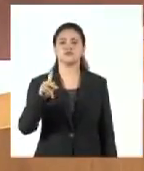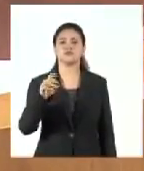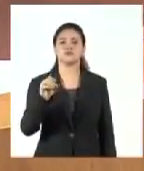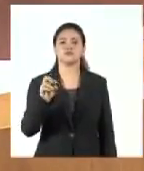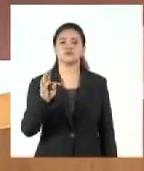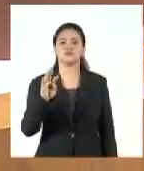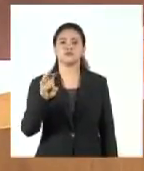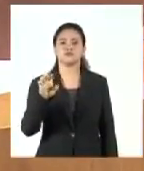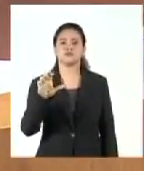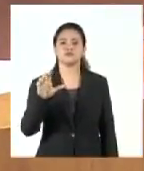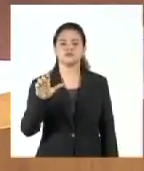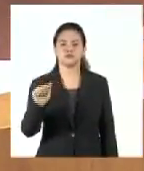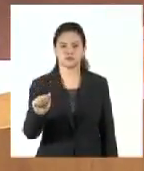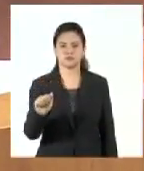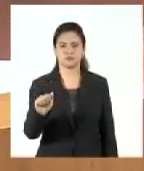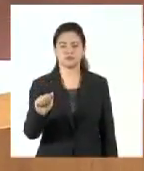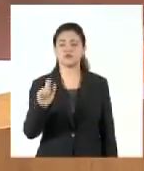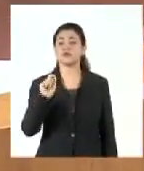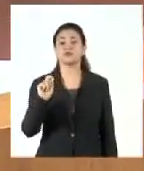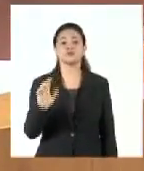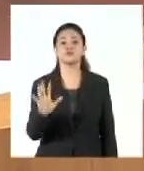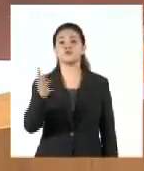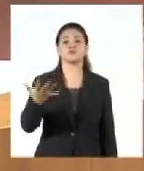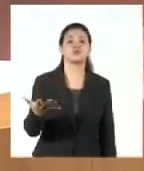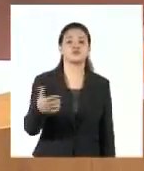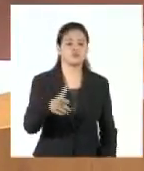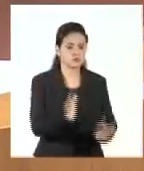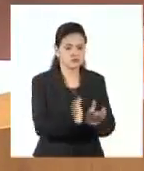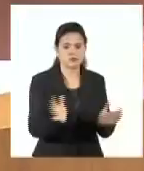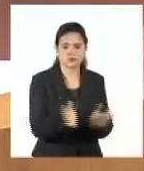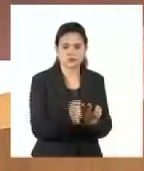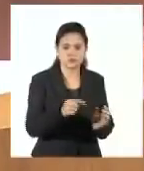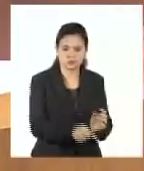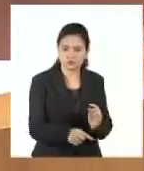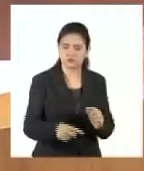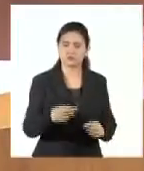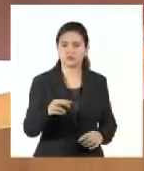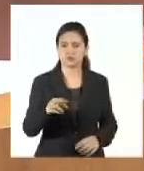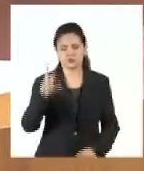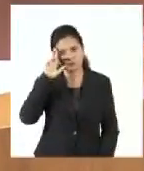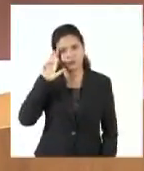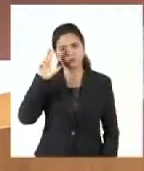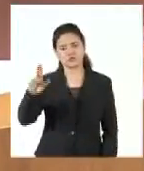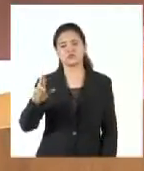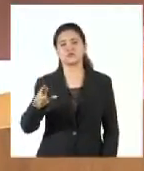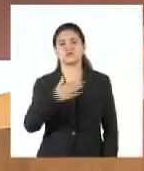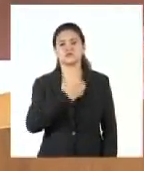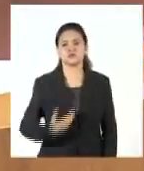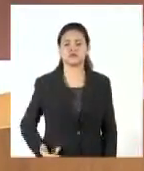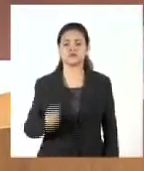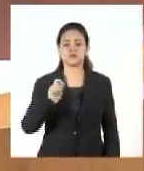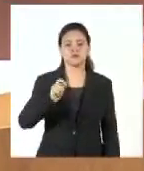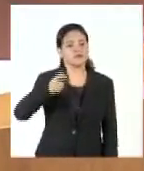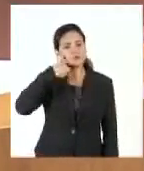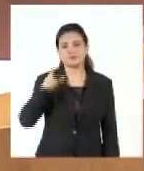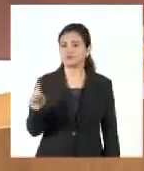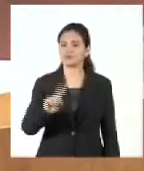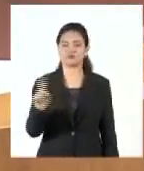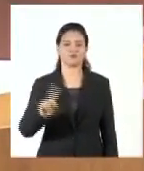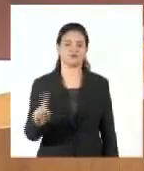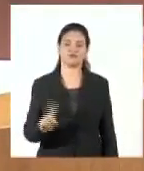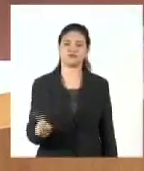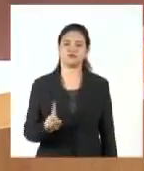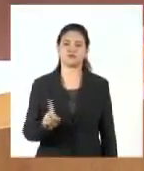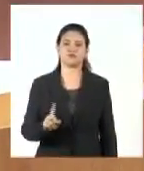cúpula do governo que não está conseguindo controlar tudo isso que está acontecendo no